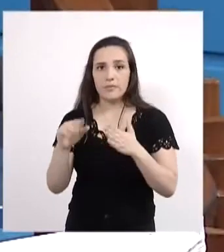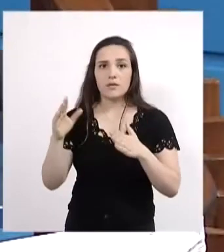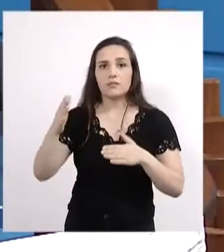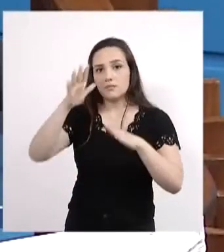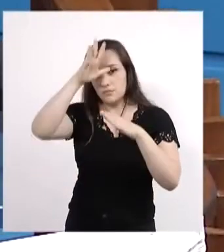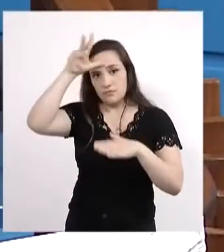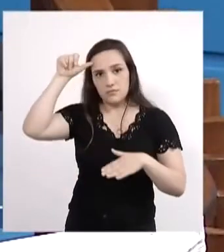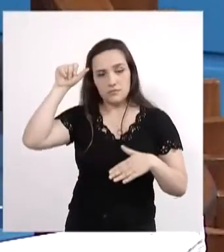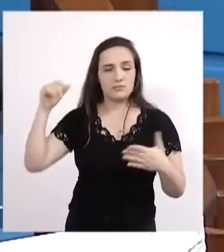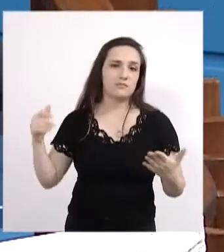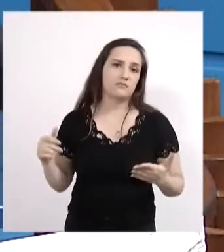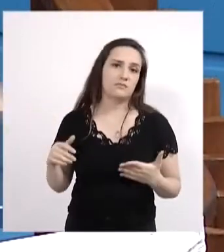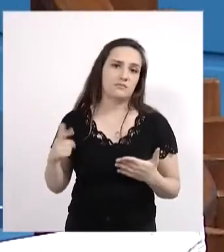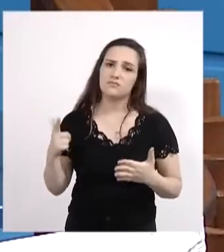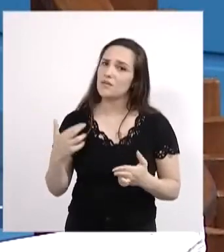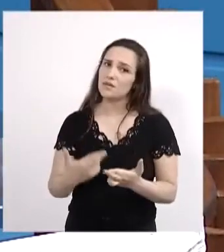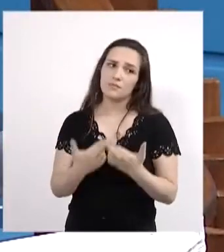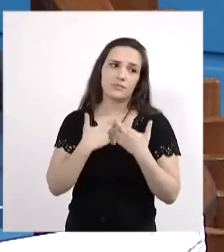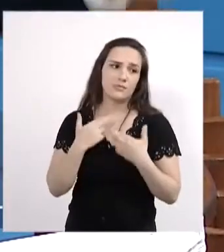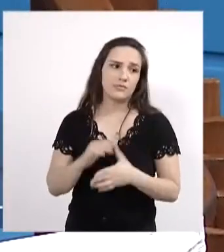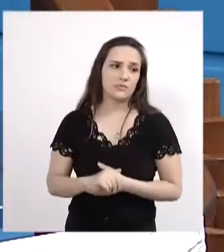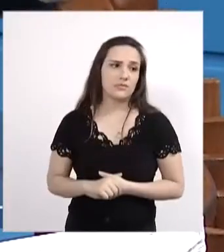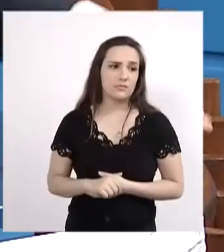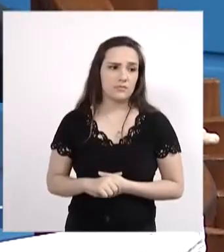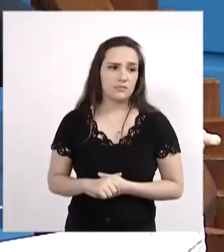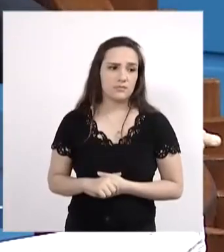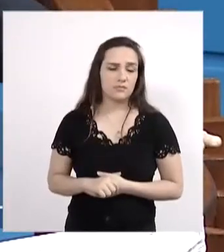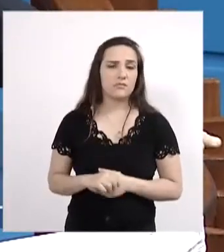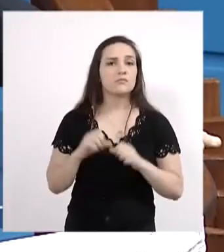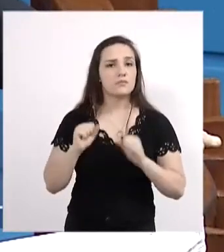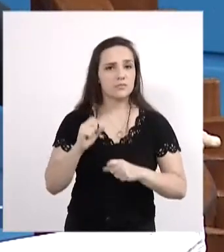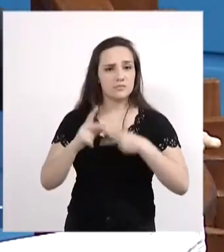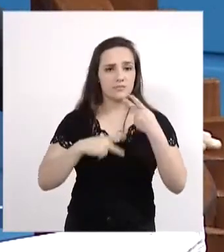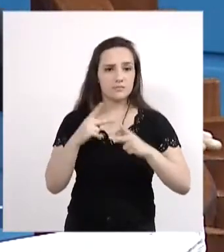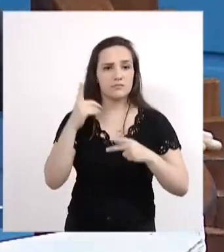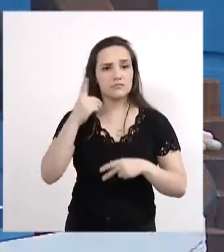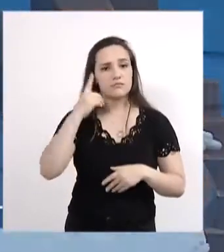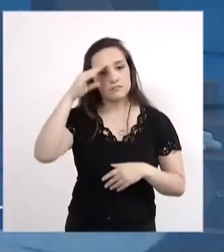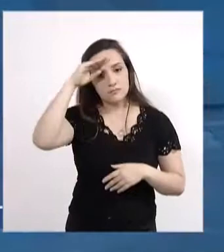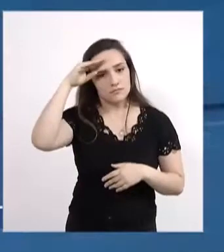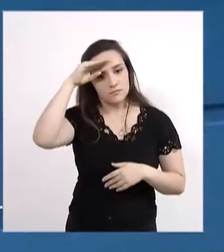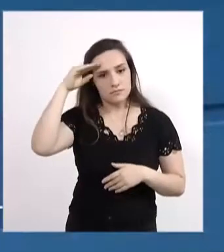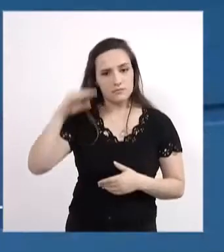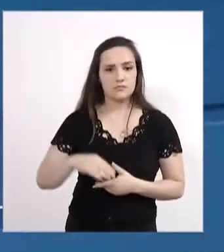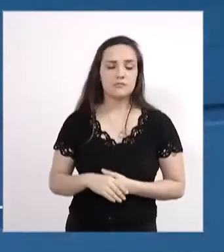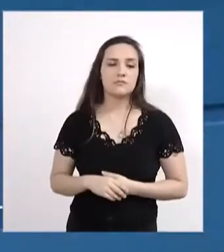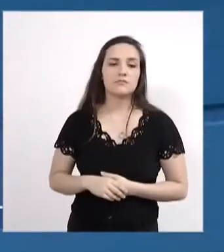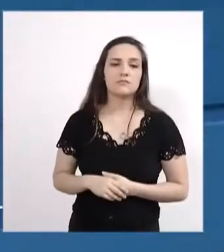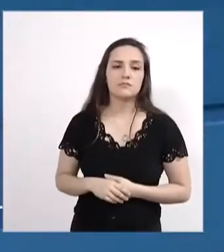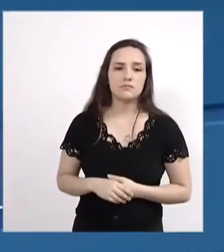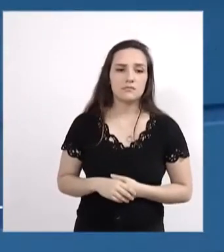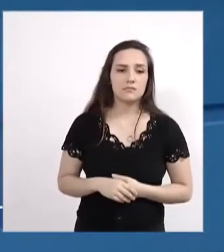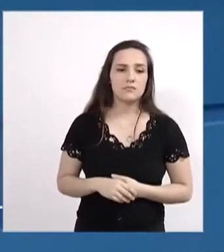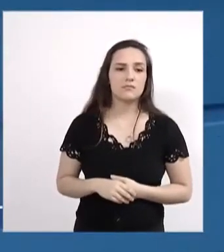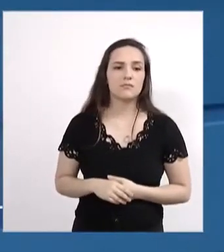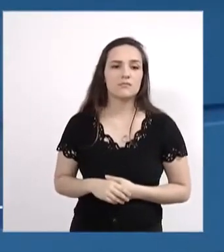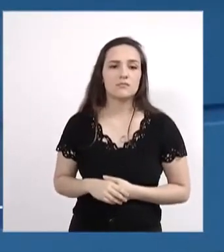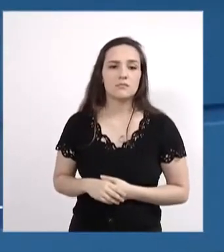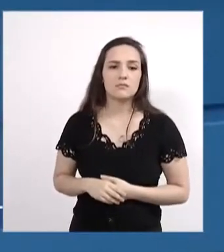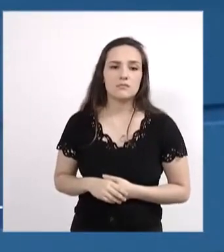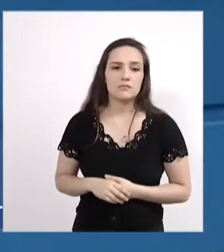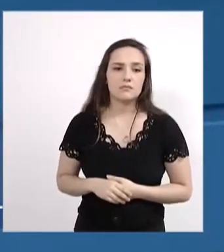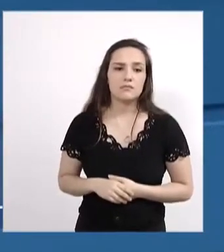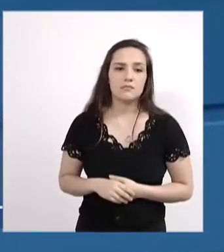governo, nas outras áreas também, que eu vou falar daqui a pouco. Deputado Cabalmi. Deputado Pedro Kemp, eu não